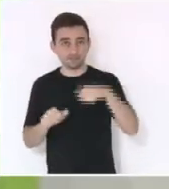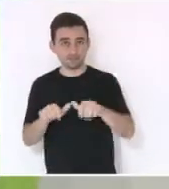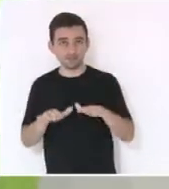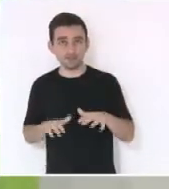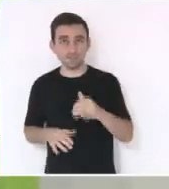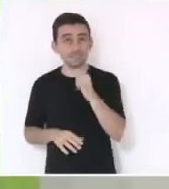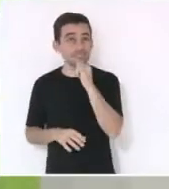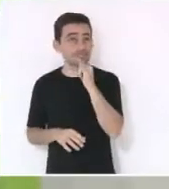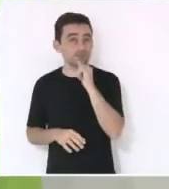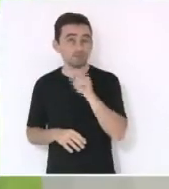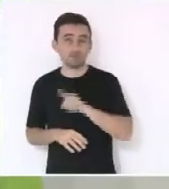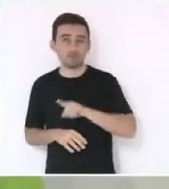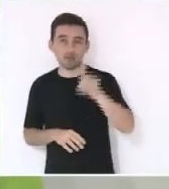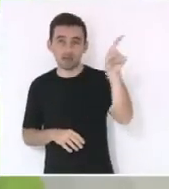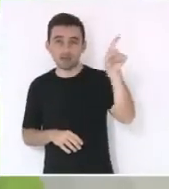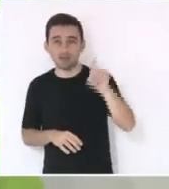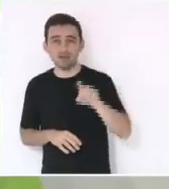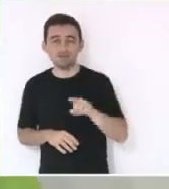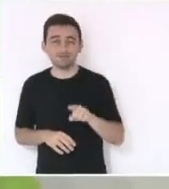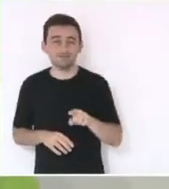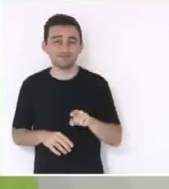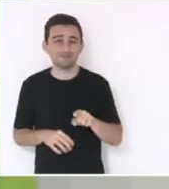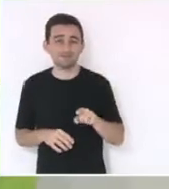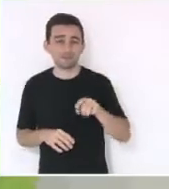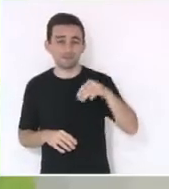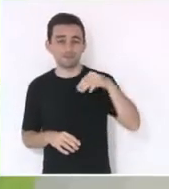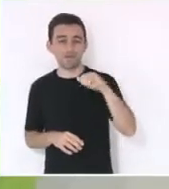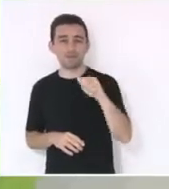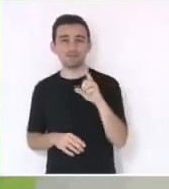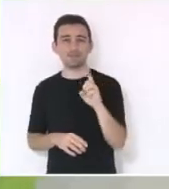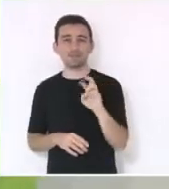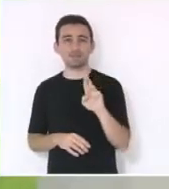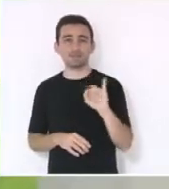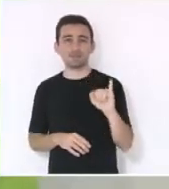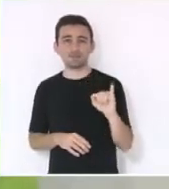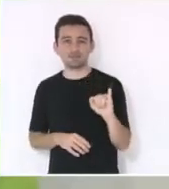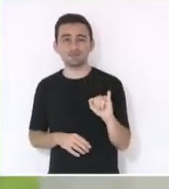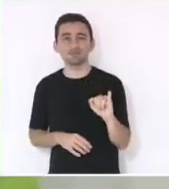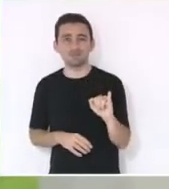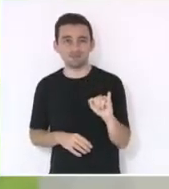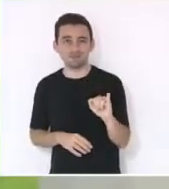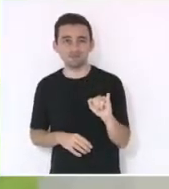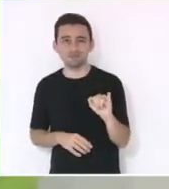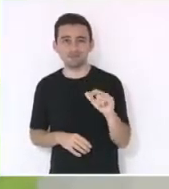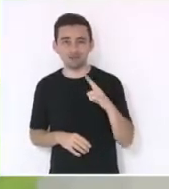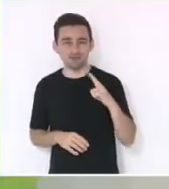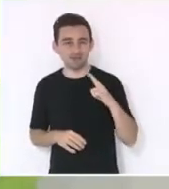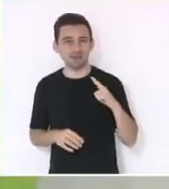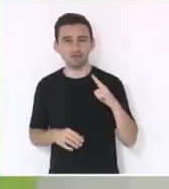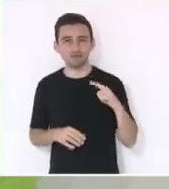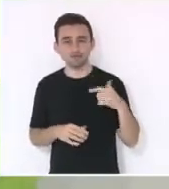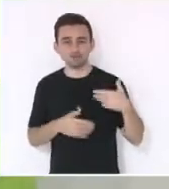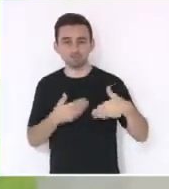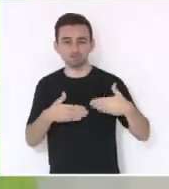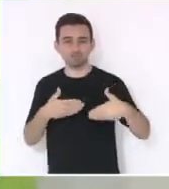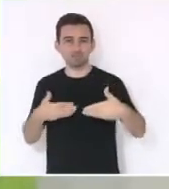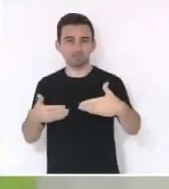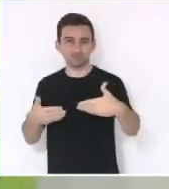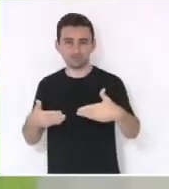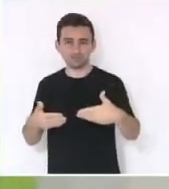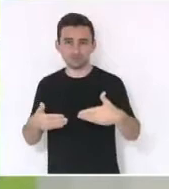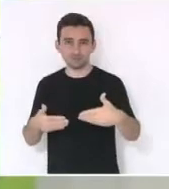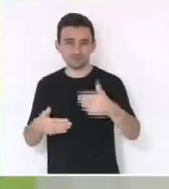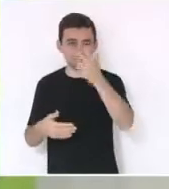exemplo da Universidade de Madrid, quando promove o efeito em cadeia na produção de